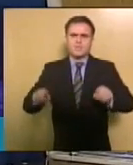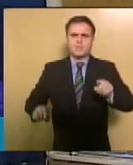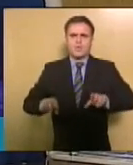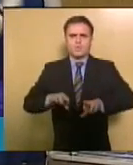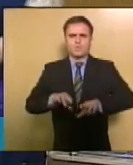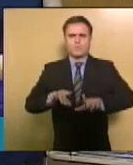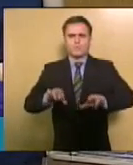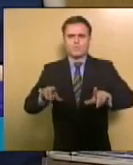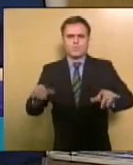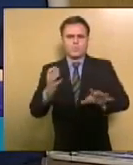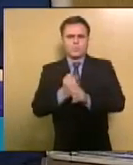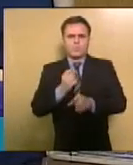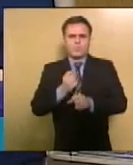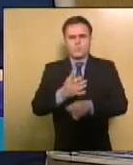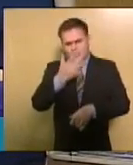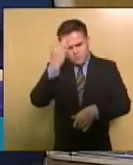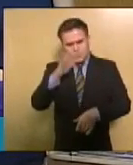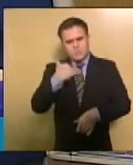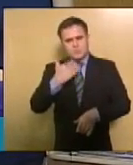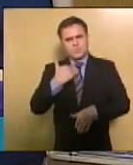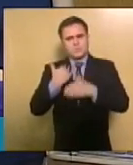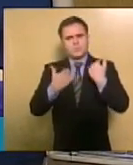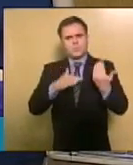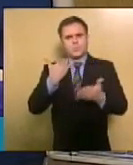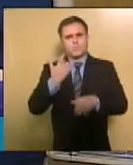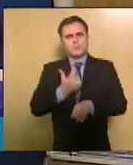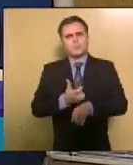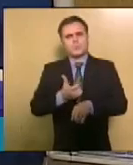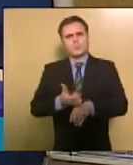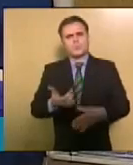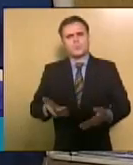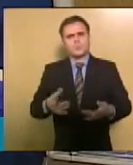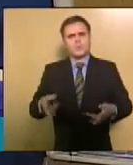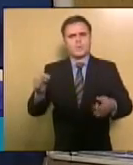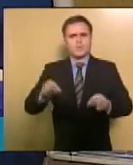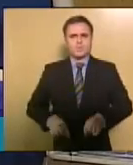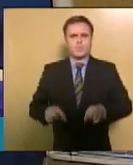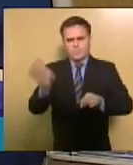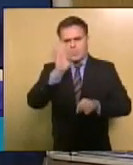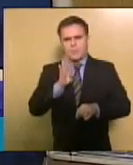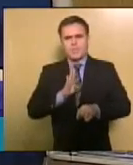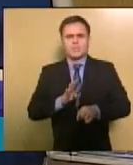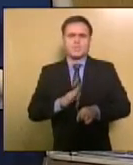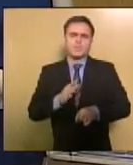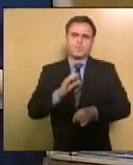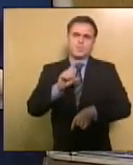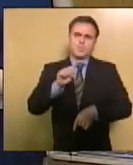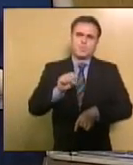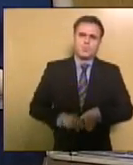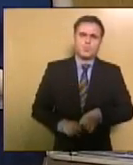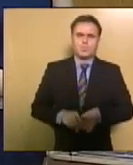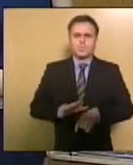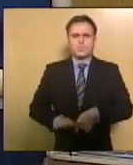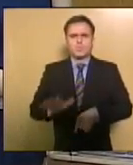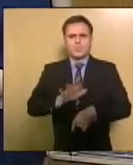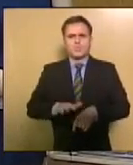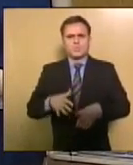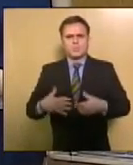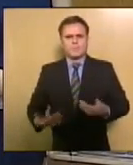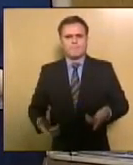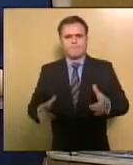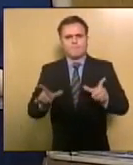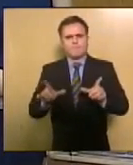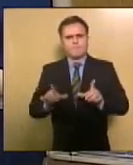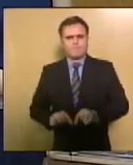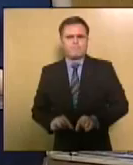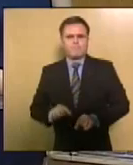regiões brasileiras e basicamente a gente teve no Brasil no sudeste uma queda dos homicídios muito